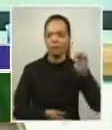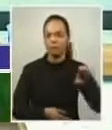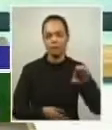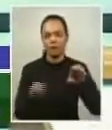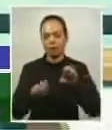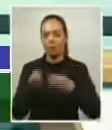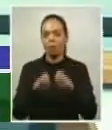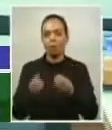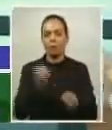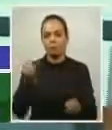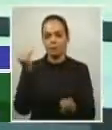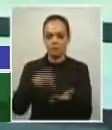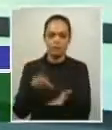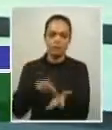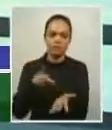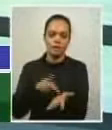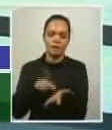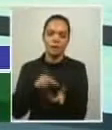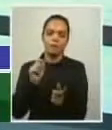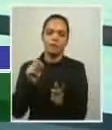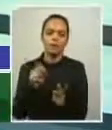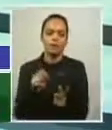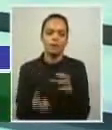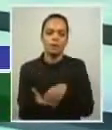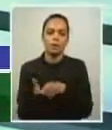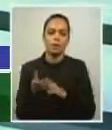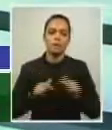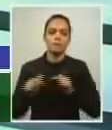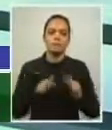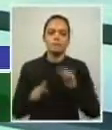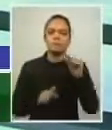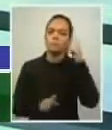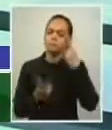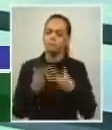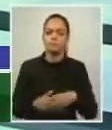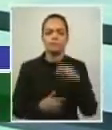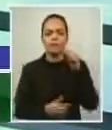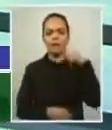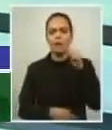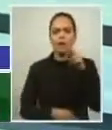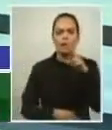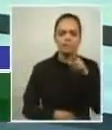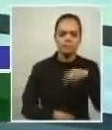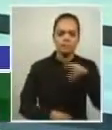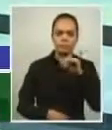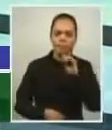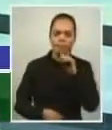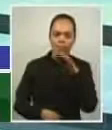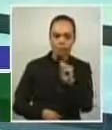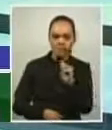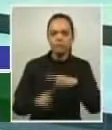como importante para o movimento operário só concepção anarquista mas as outras